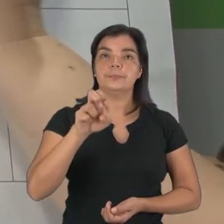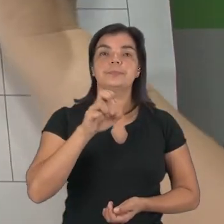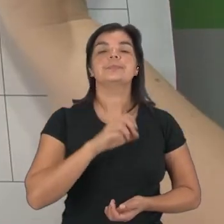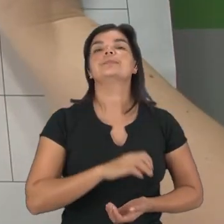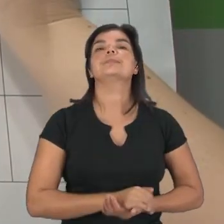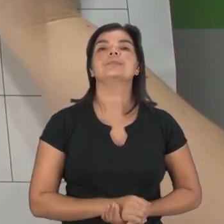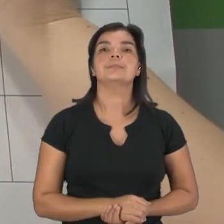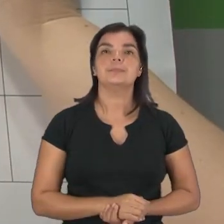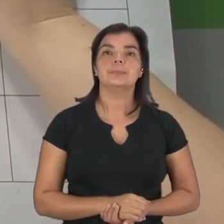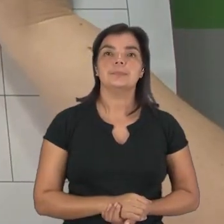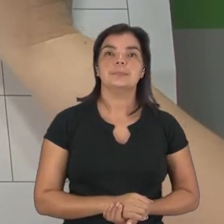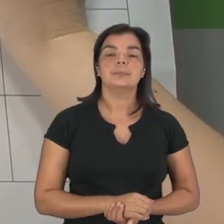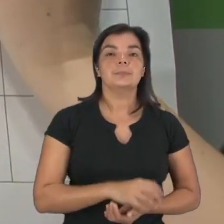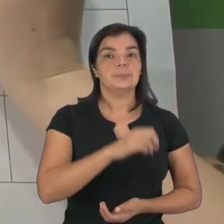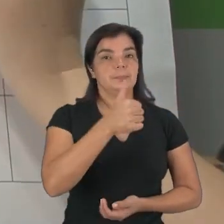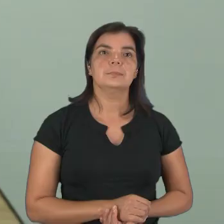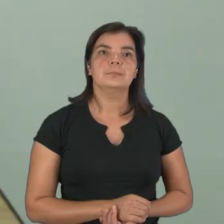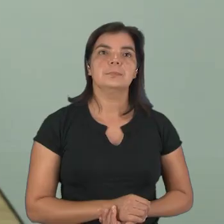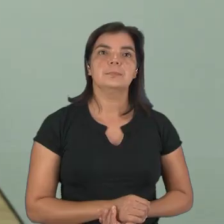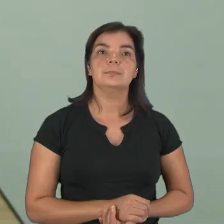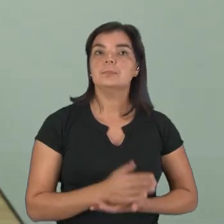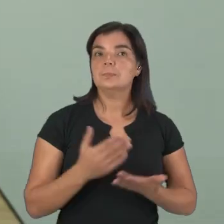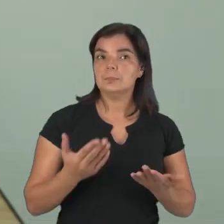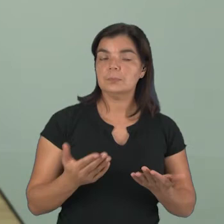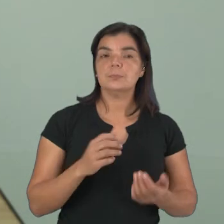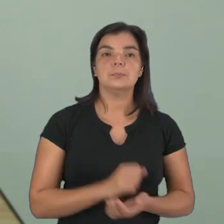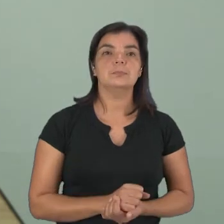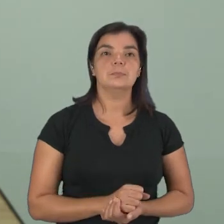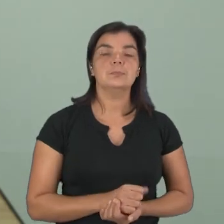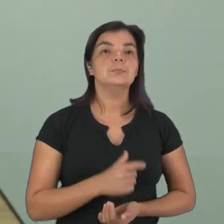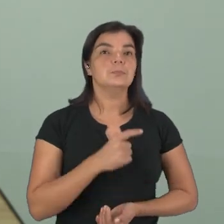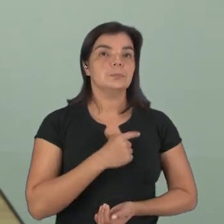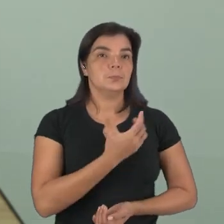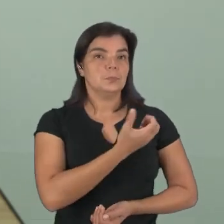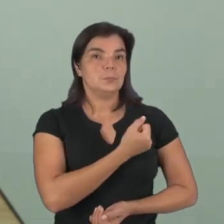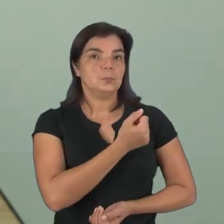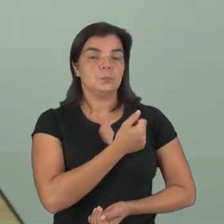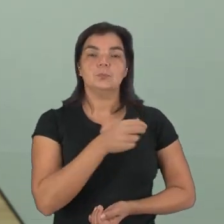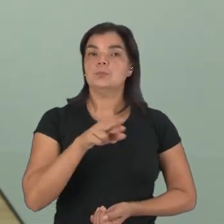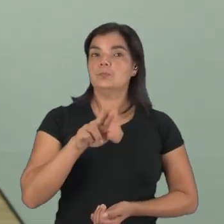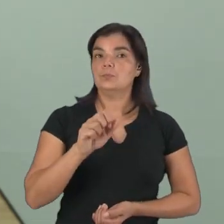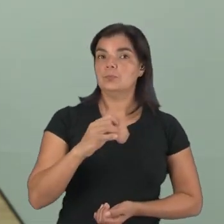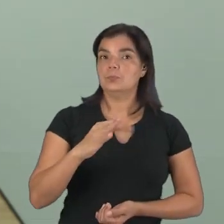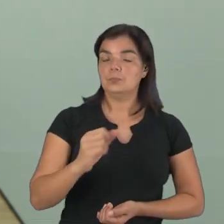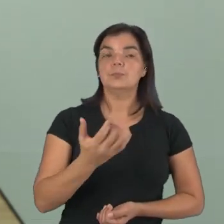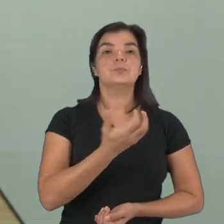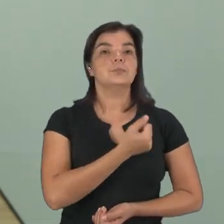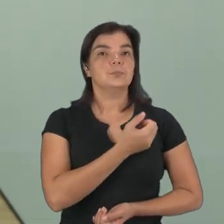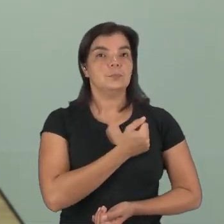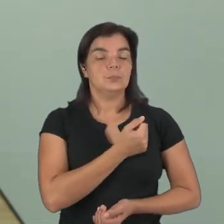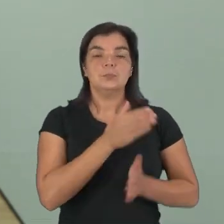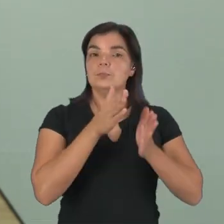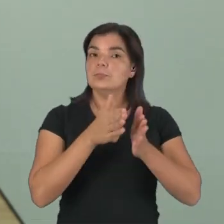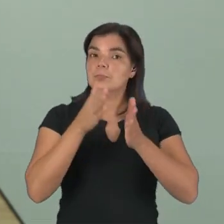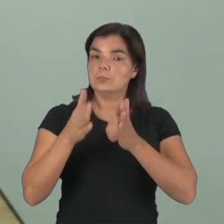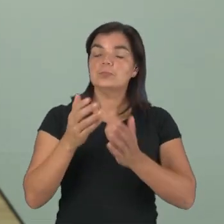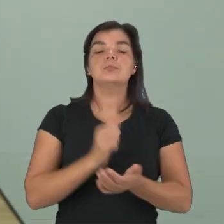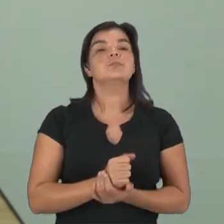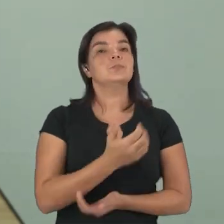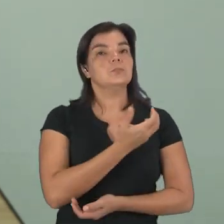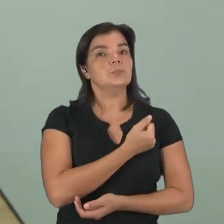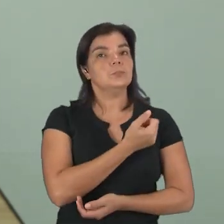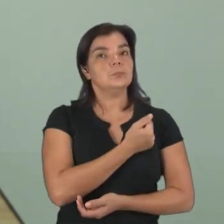85 centésimos. Então, da mesma forma que os números racionais ele tem um valor posicional, o